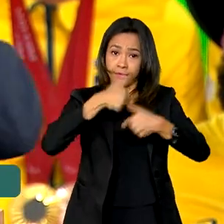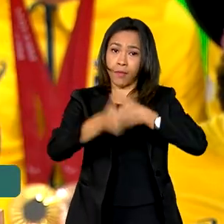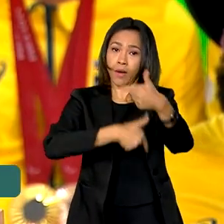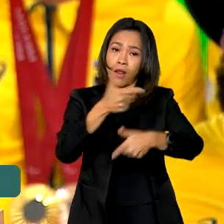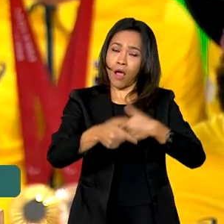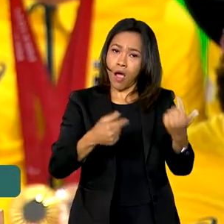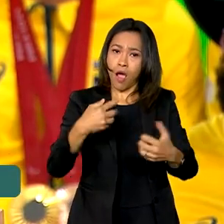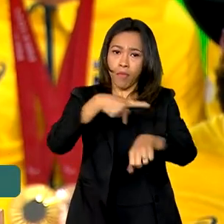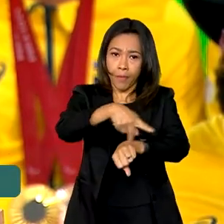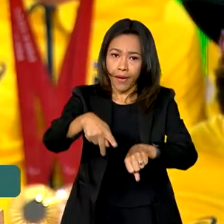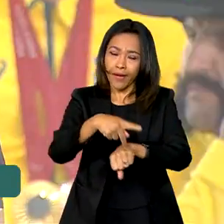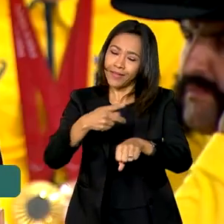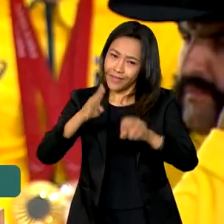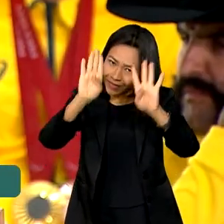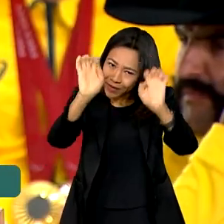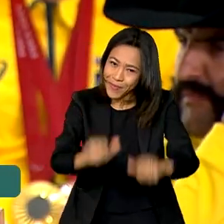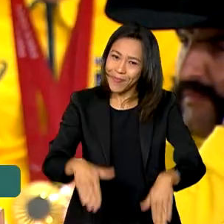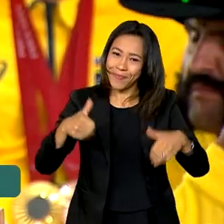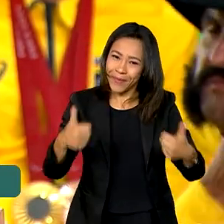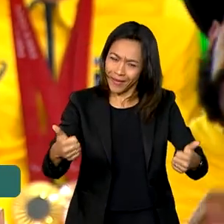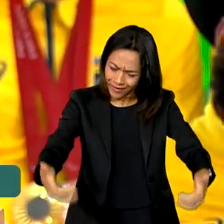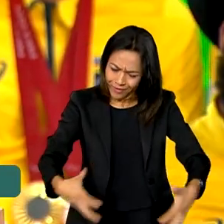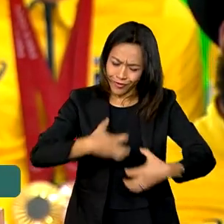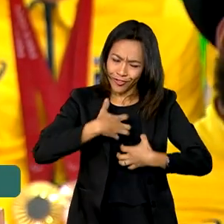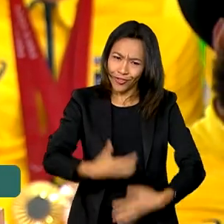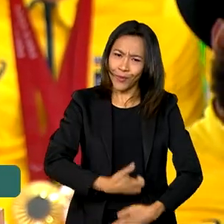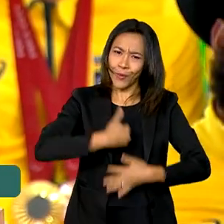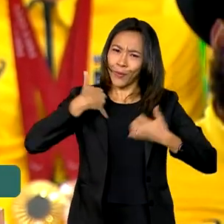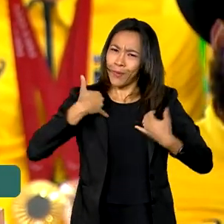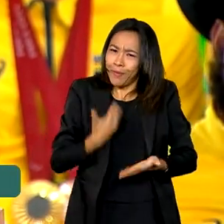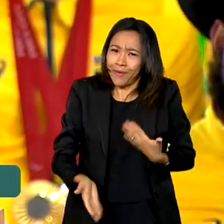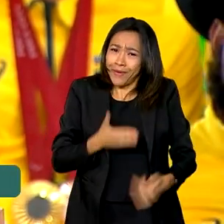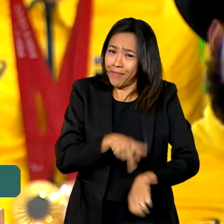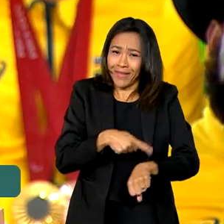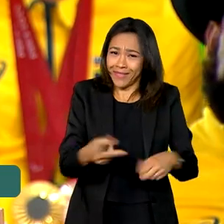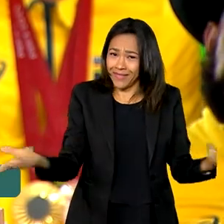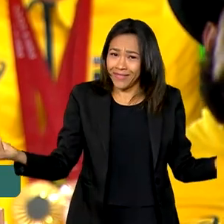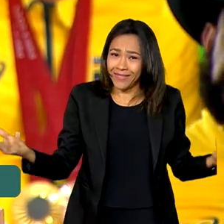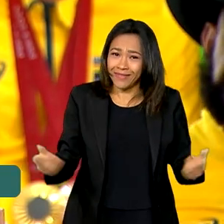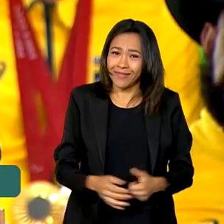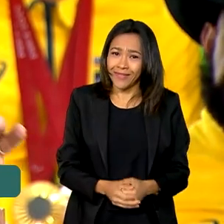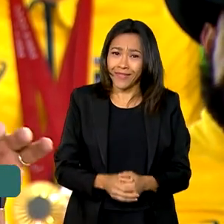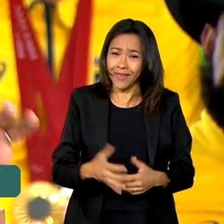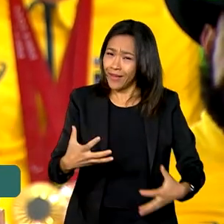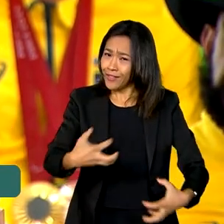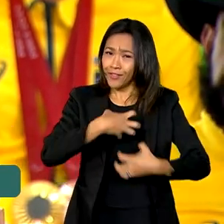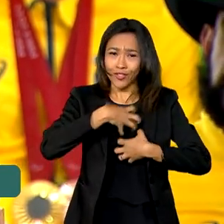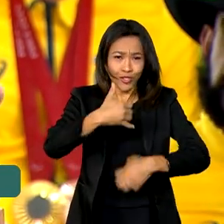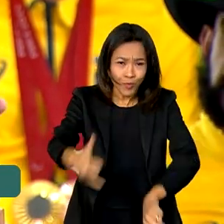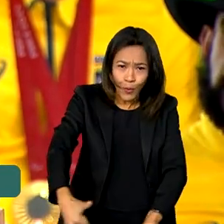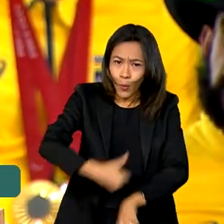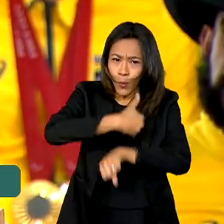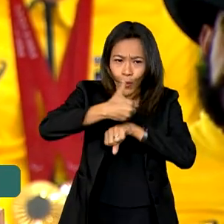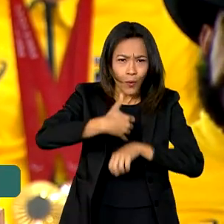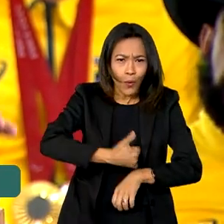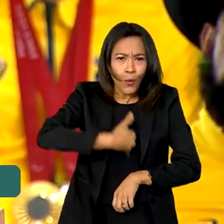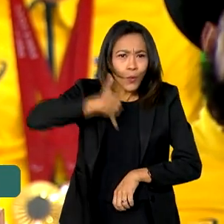país, que querem fazer o bem por esse país. Isso é motivo de orgulho para qualquer país. Isso é motivo de orgulho. O que vocês